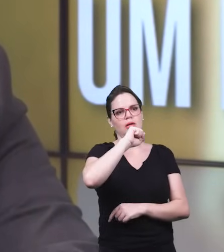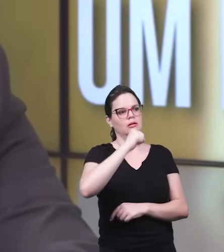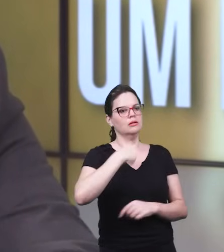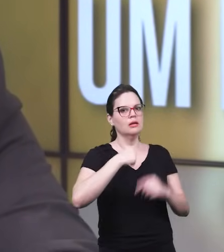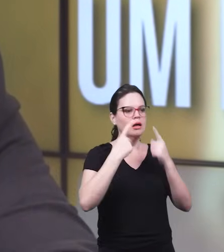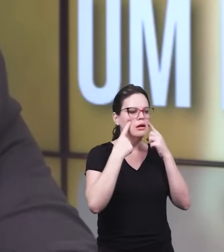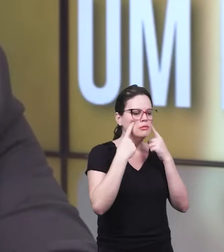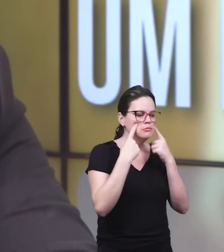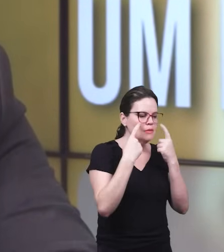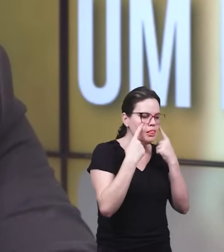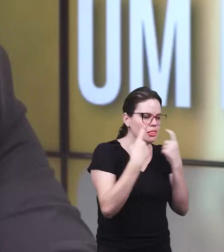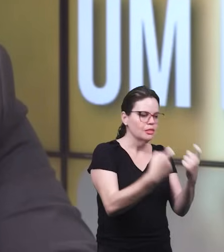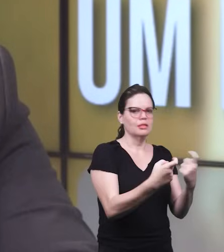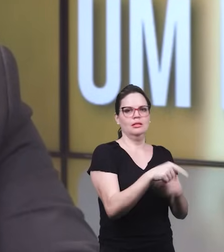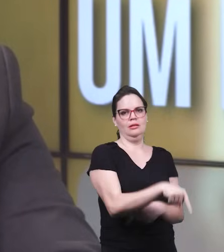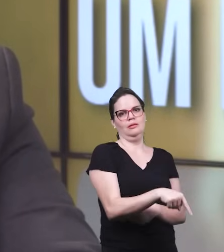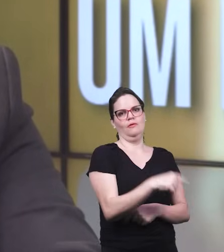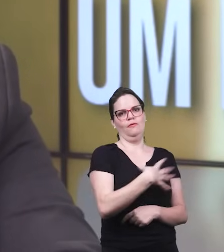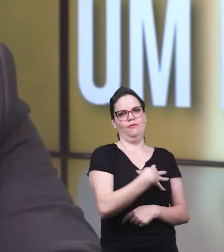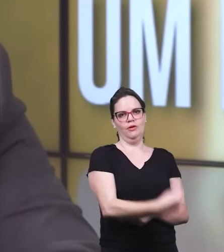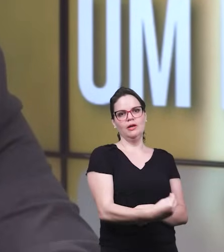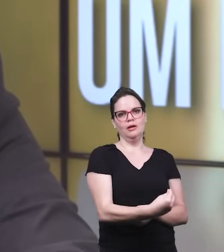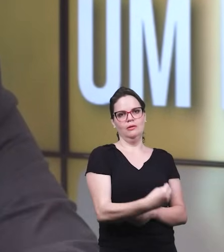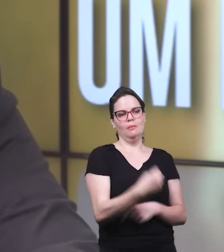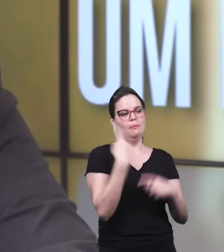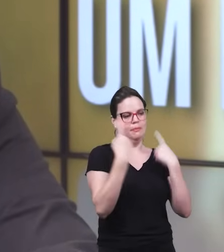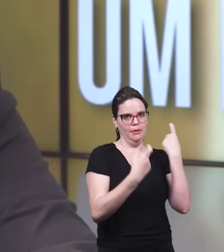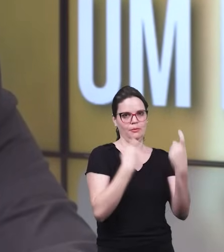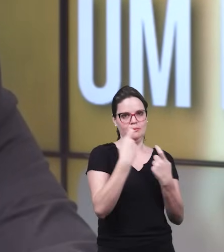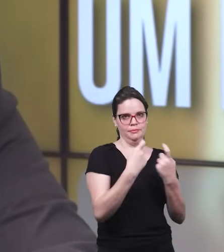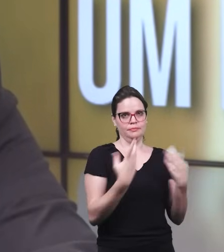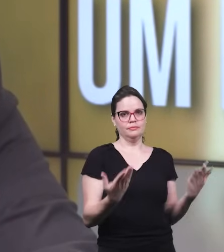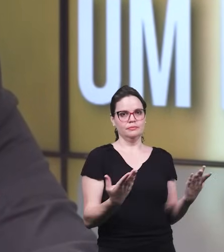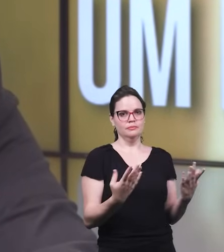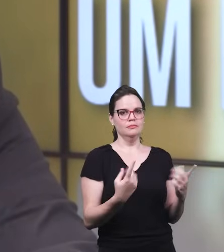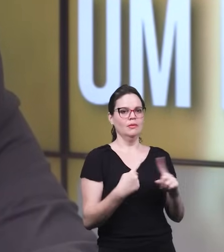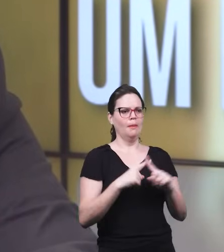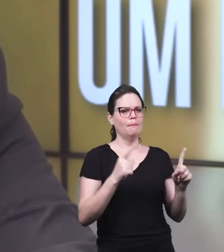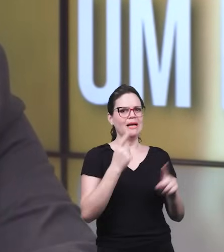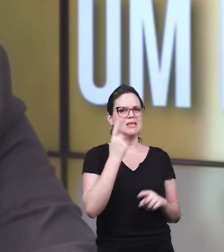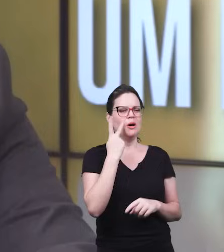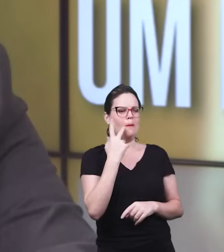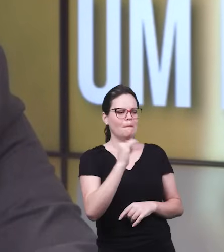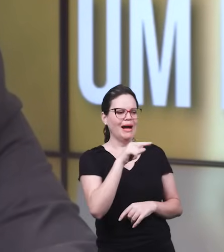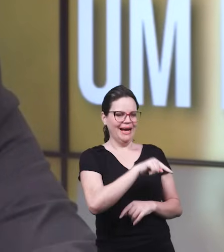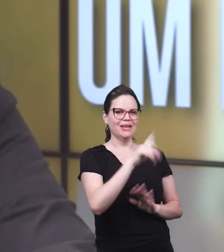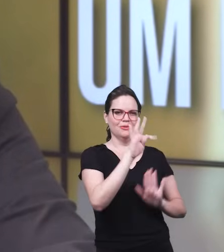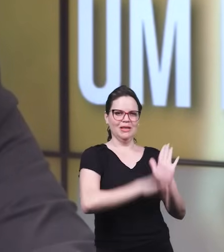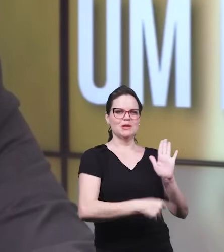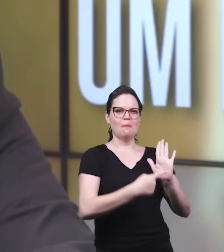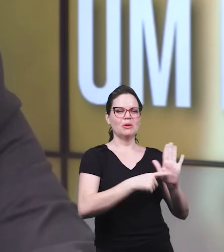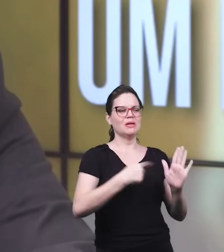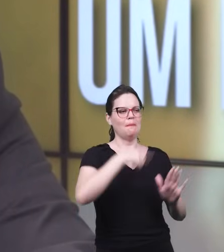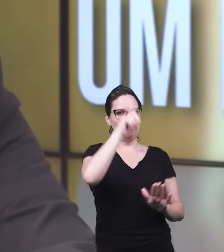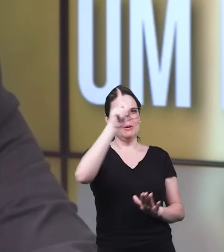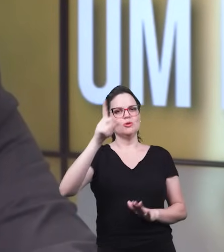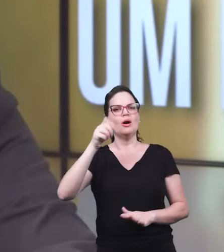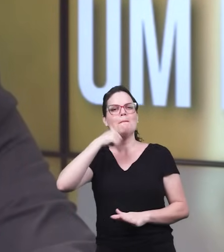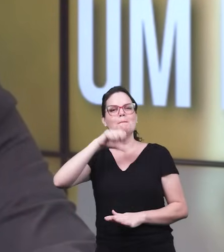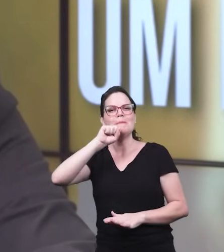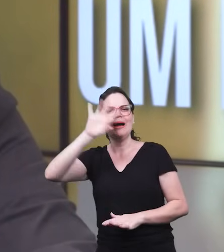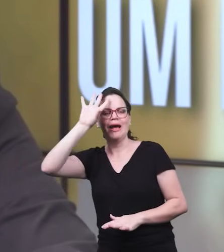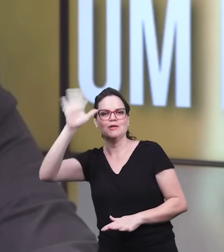reclamação, ele designou para a mãe resolver. Né? Então acho que é importante também, tanto o pai quanto a mãe, ter